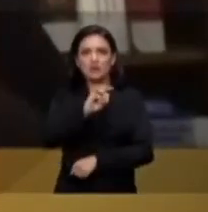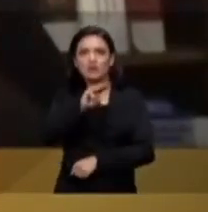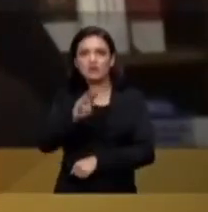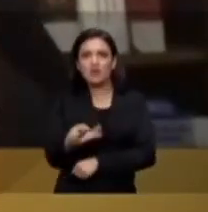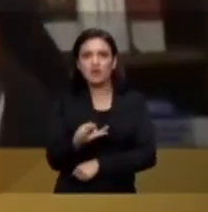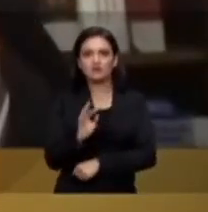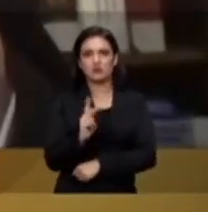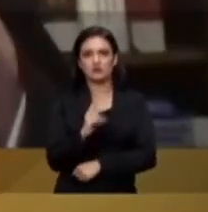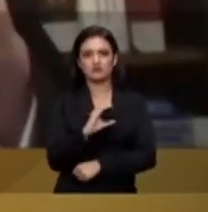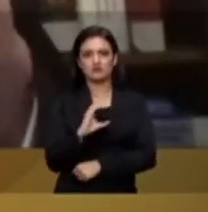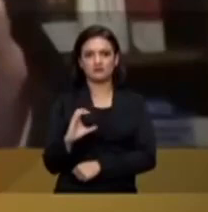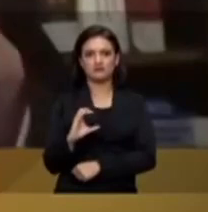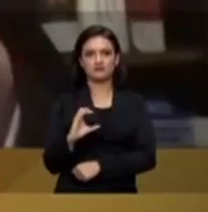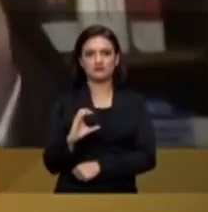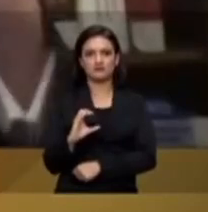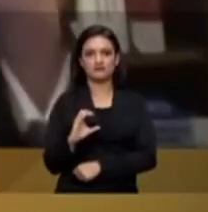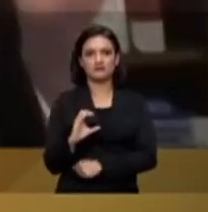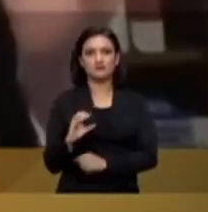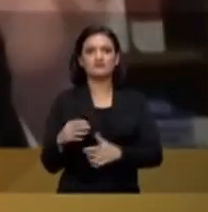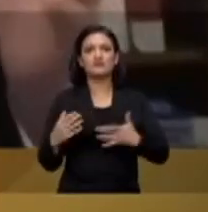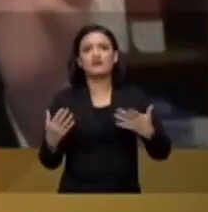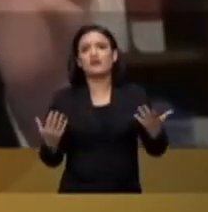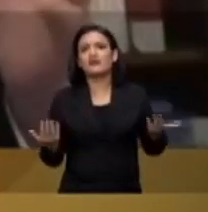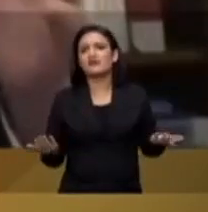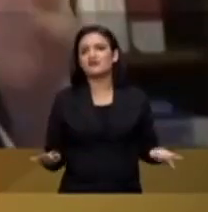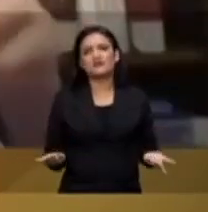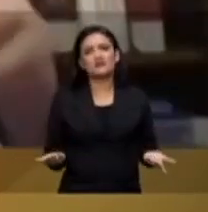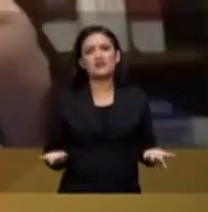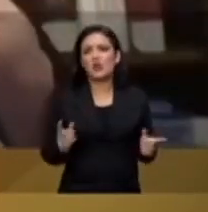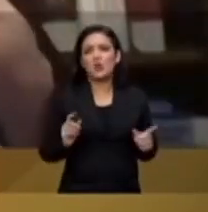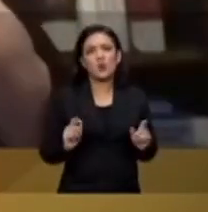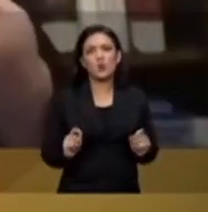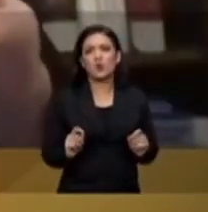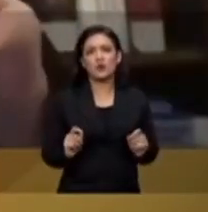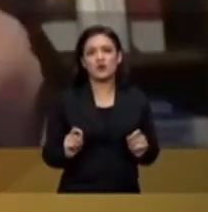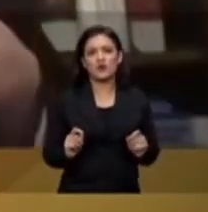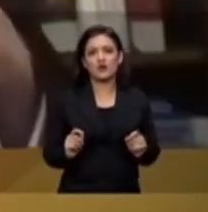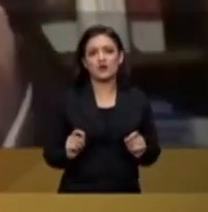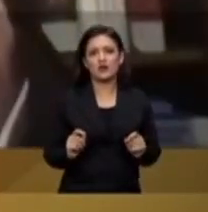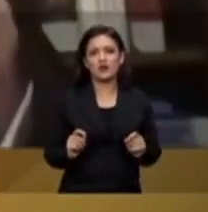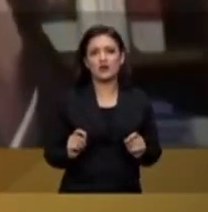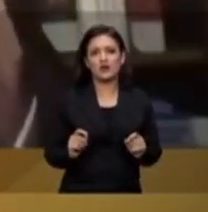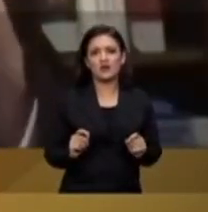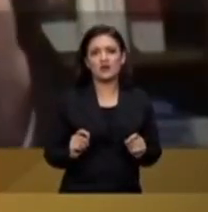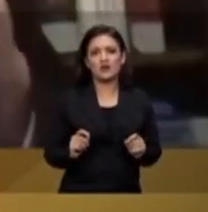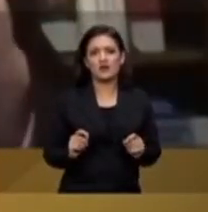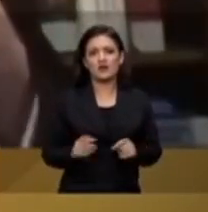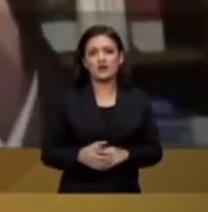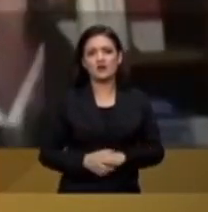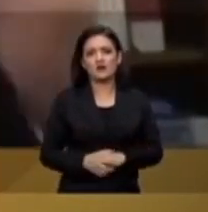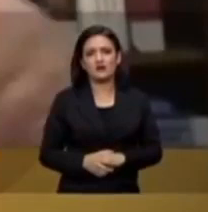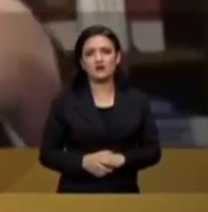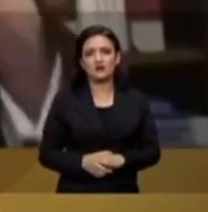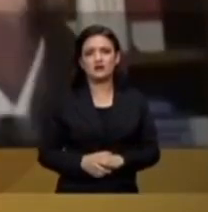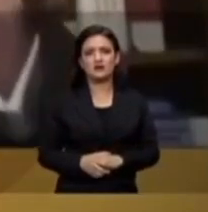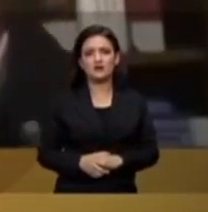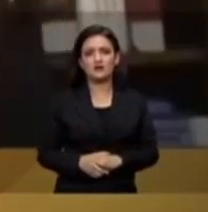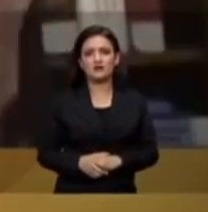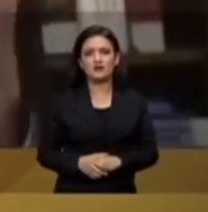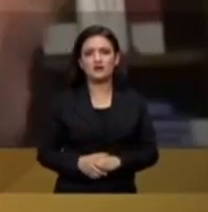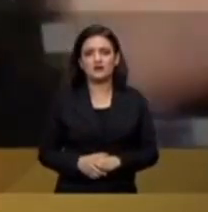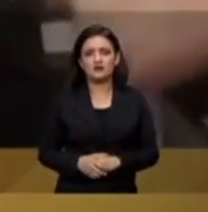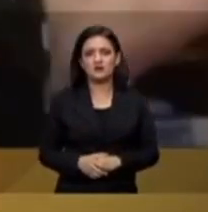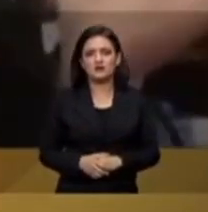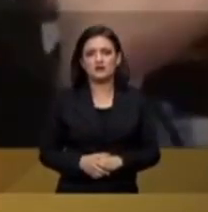Ou seja, são raríssimos aqueles, ou quase são inexistentes, é inexistente